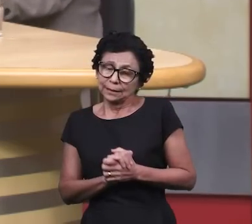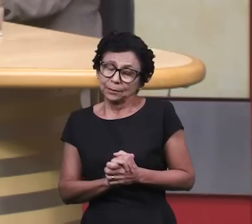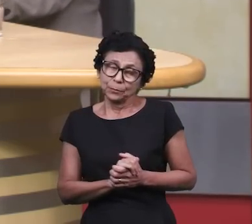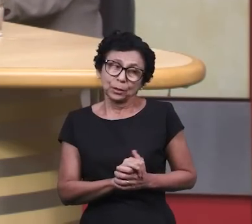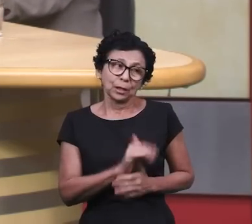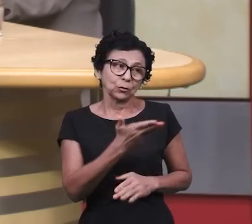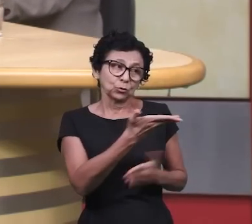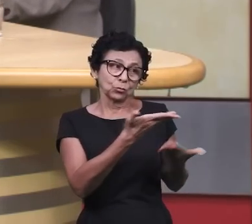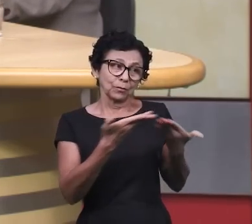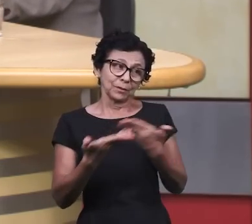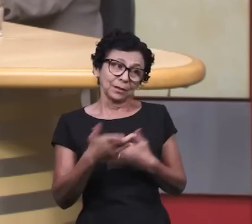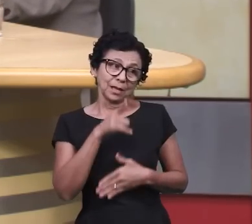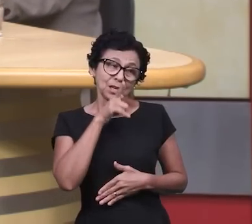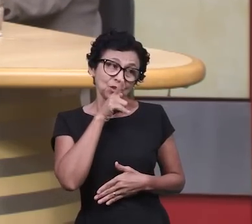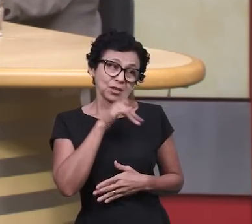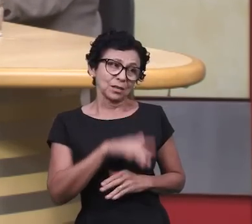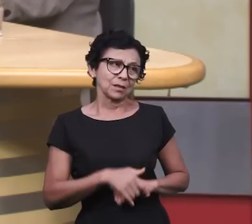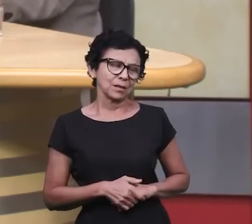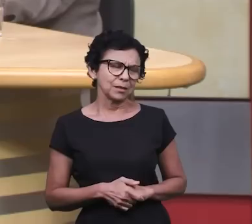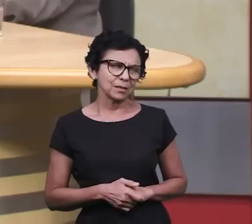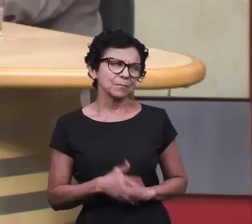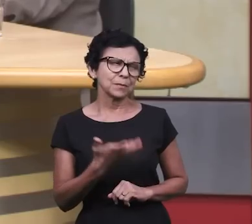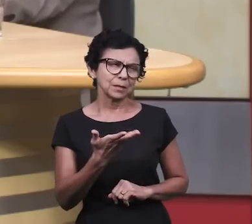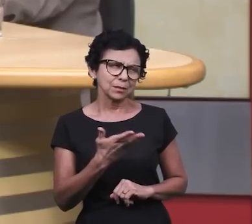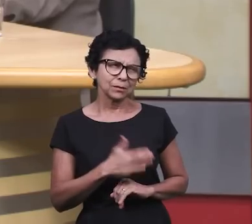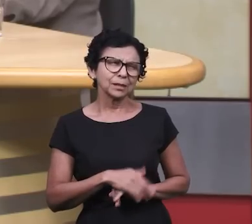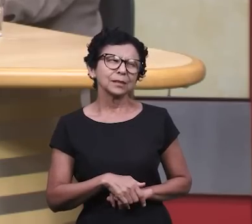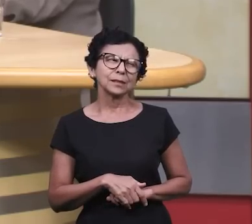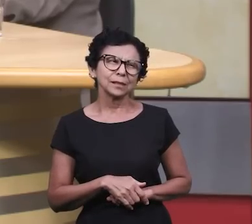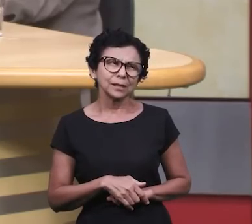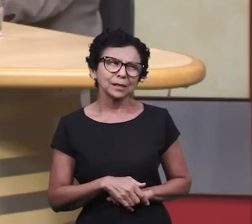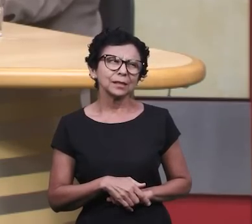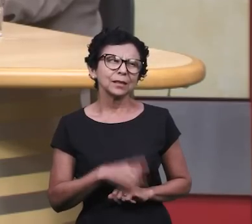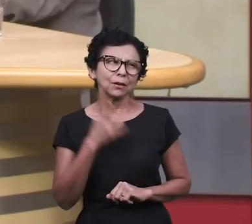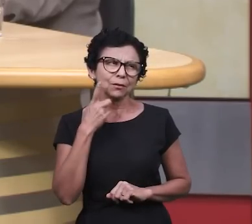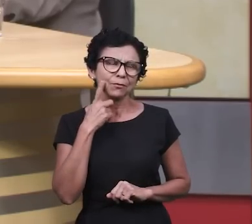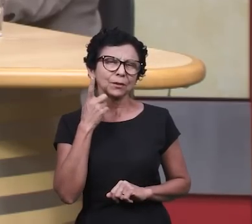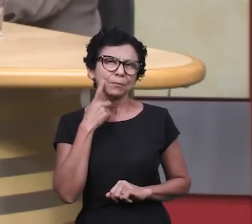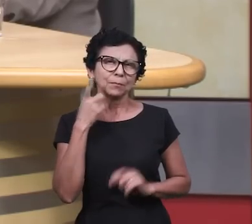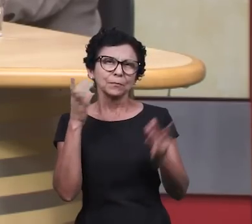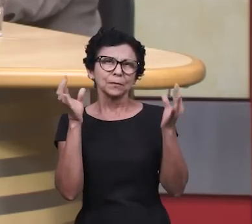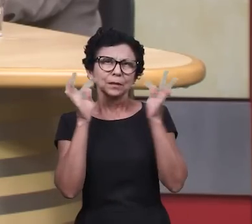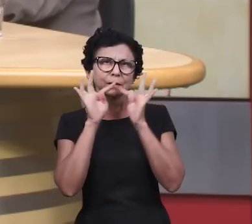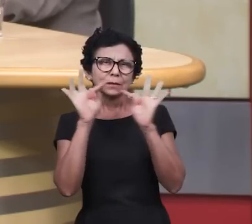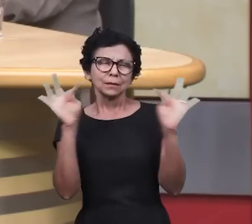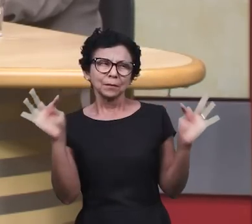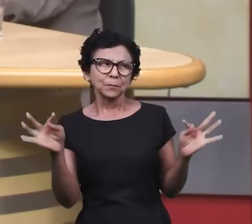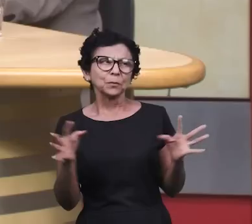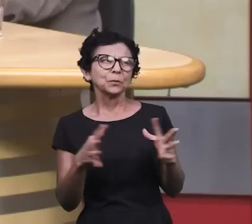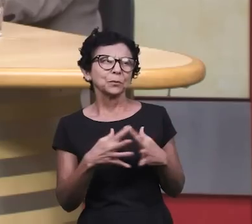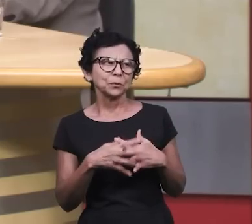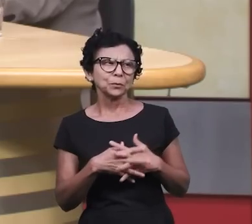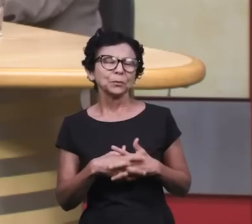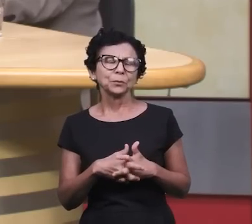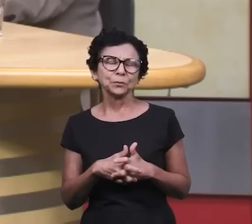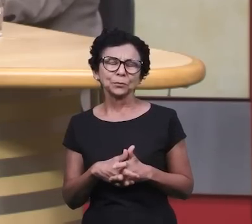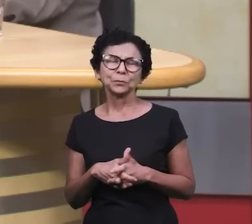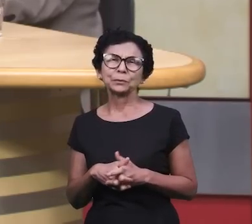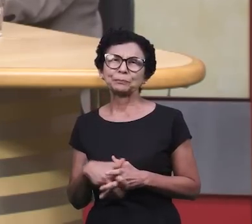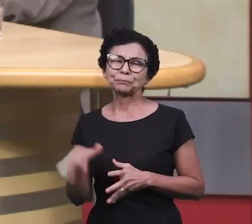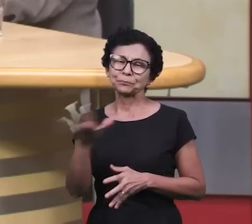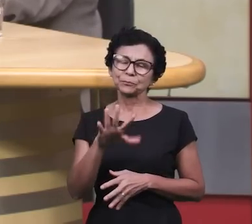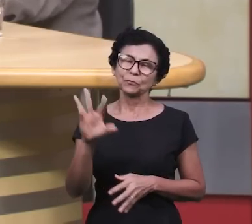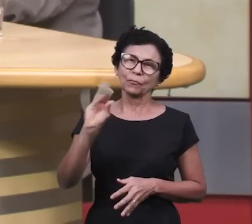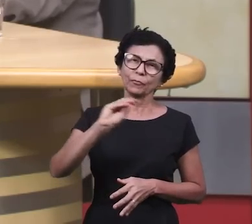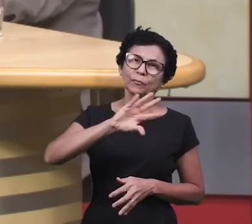tal. Mas eu queria ouvir mais sobre a Ásia, entendeu? Eu queria ouvir mais sobre